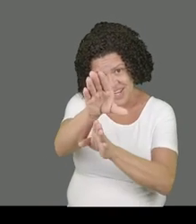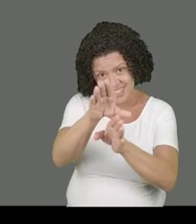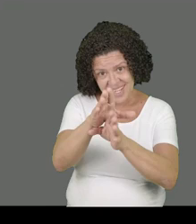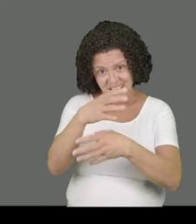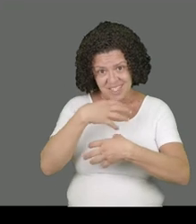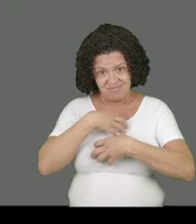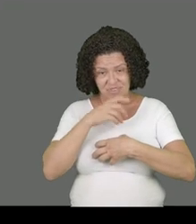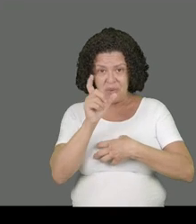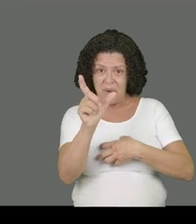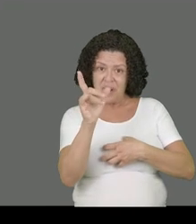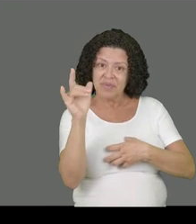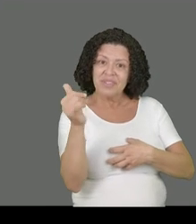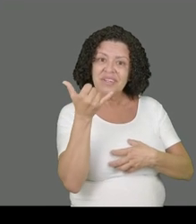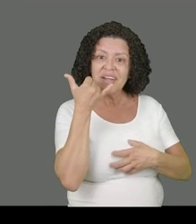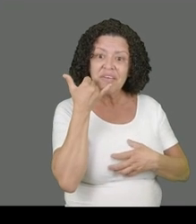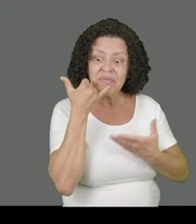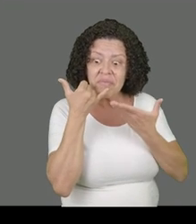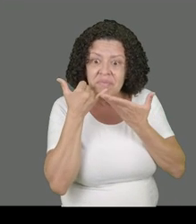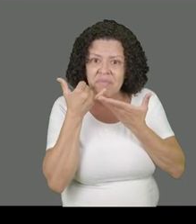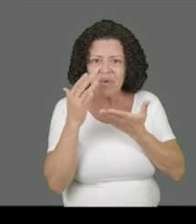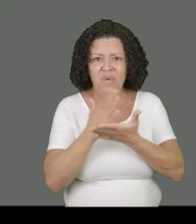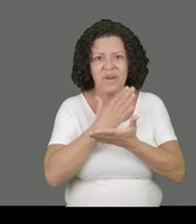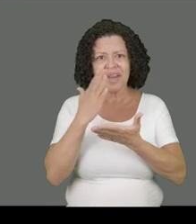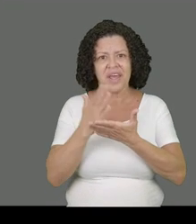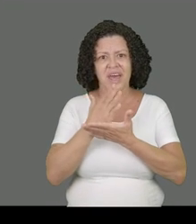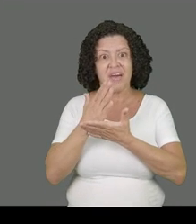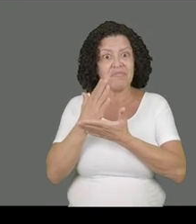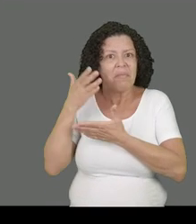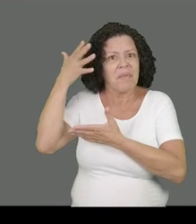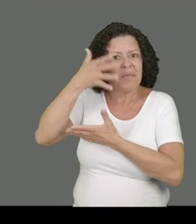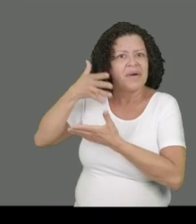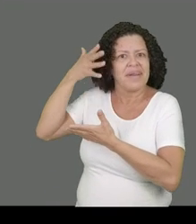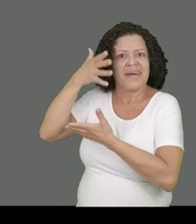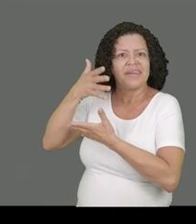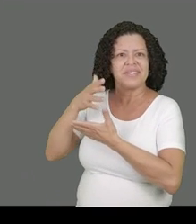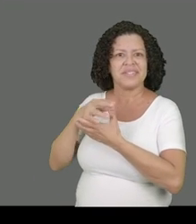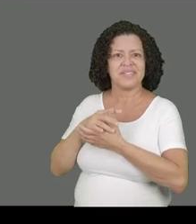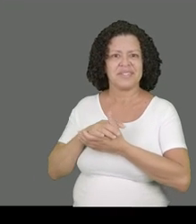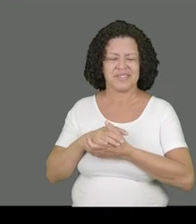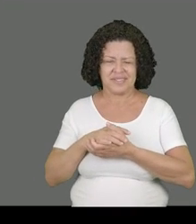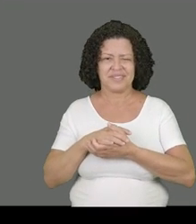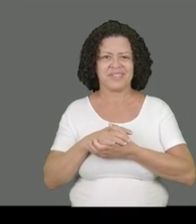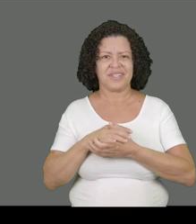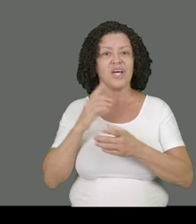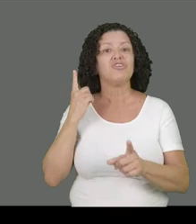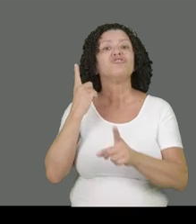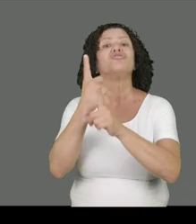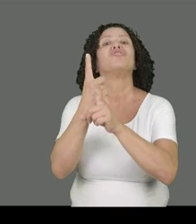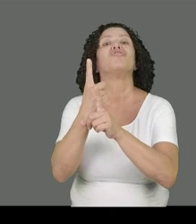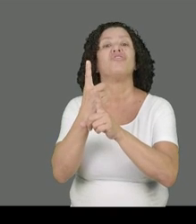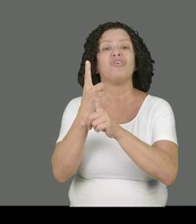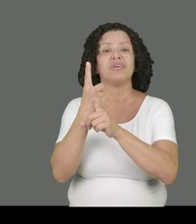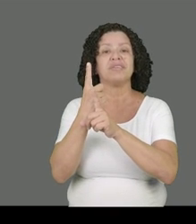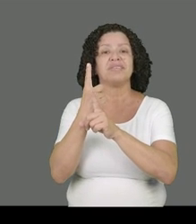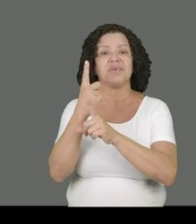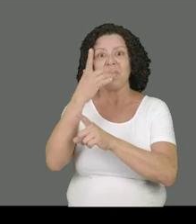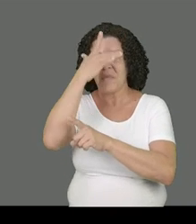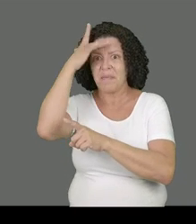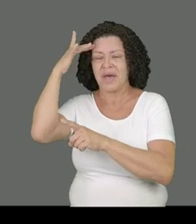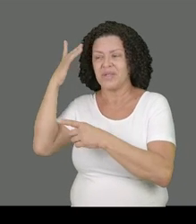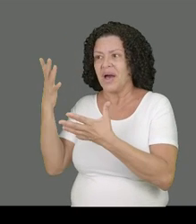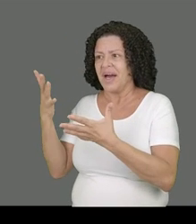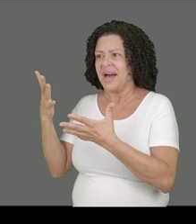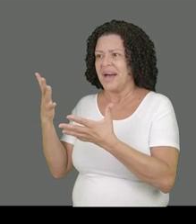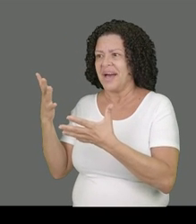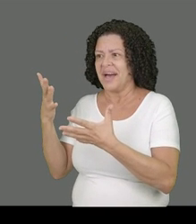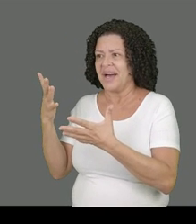de um conselho, de uma intuição, de uma palavra, de um telefonema, de um livro, de uma palestra, de um encontro fortuito